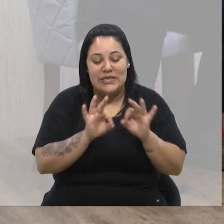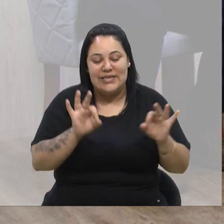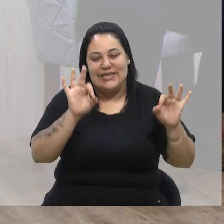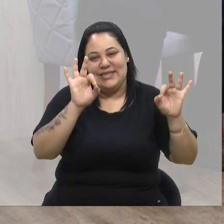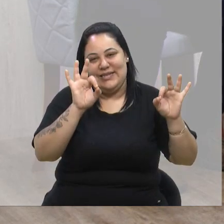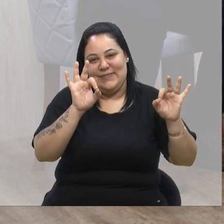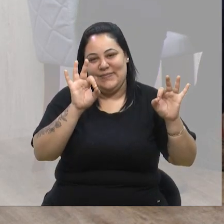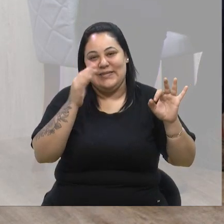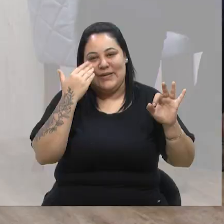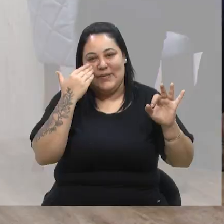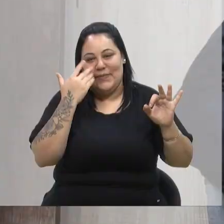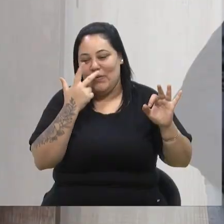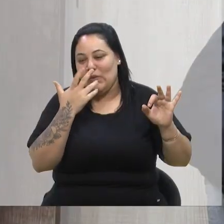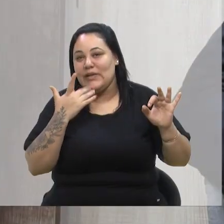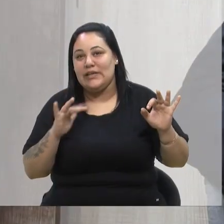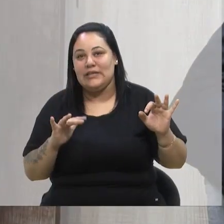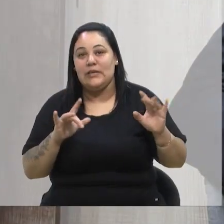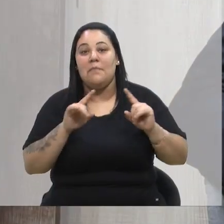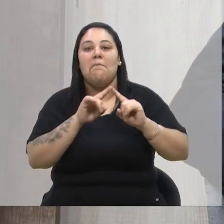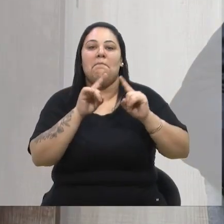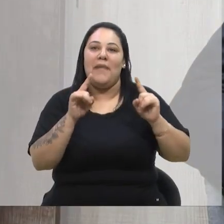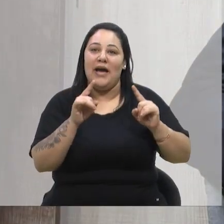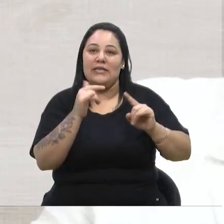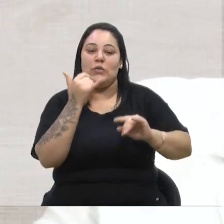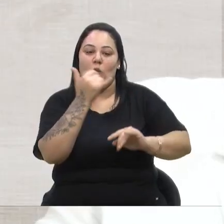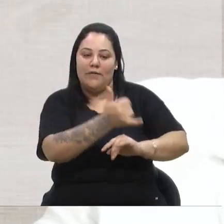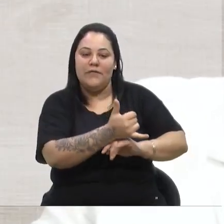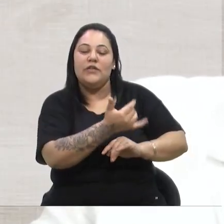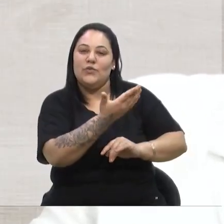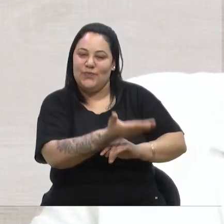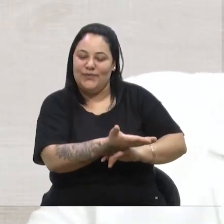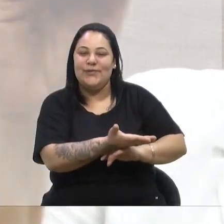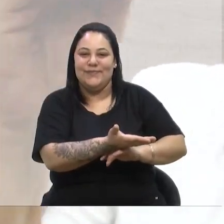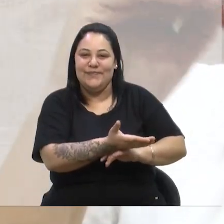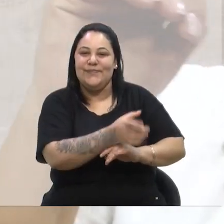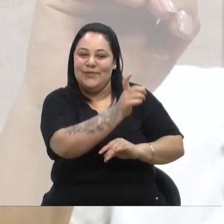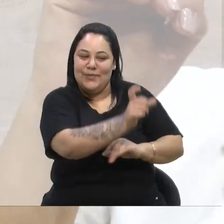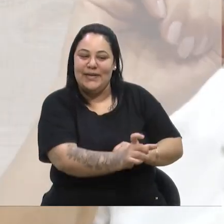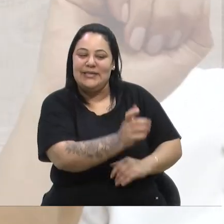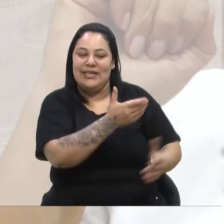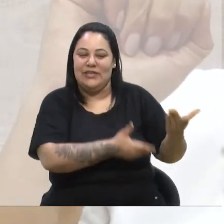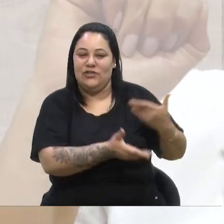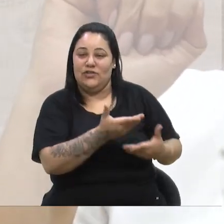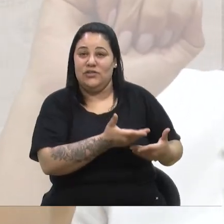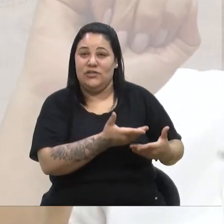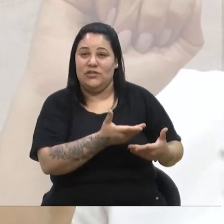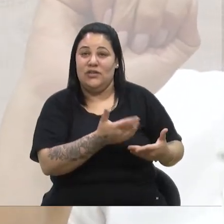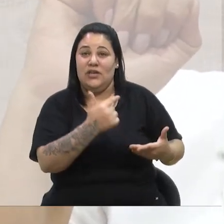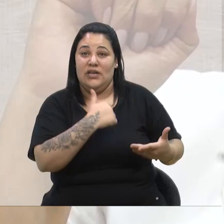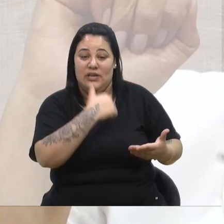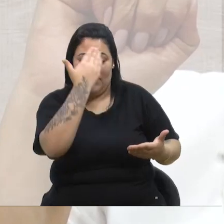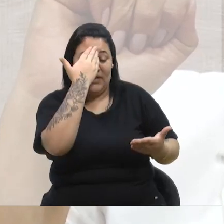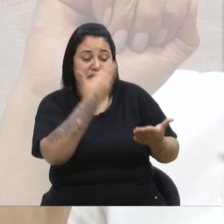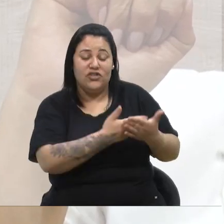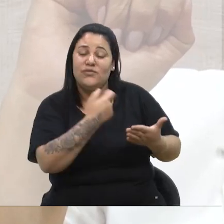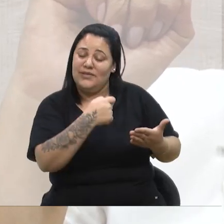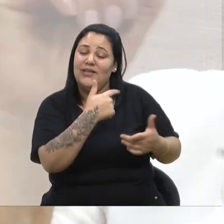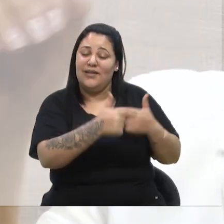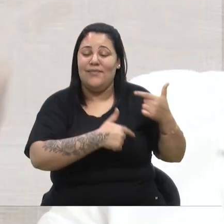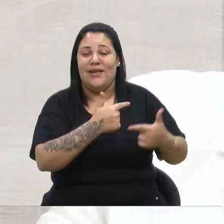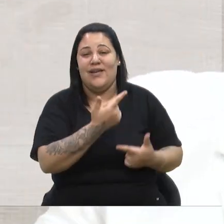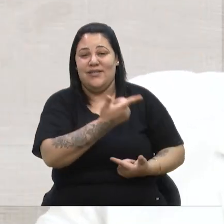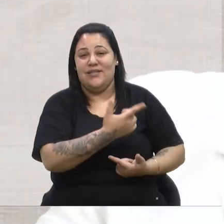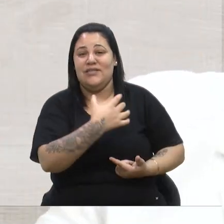inocente. Claro. E aí mas que você dá o recado. Aí o recado é firme, né? E aí entra a forma como eu acredito que tem que ser trabalhado.